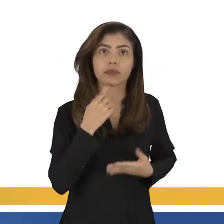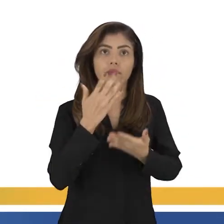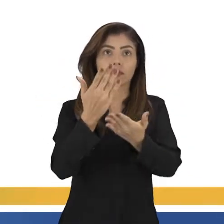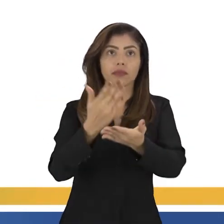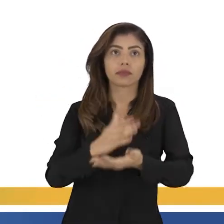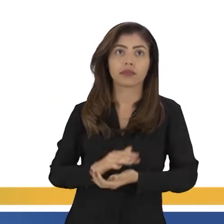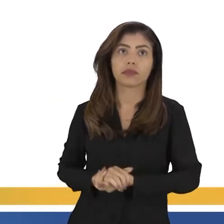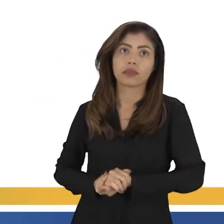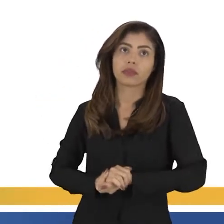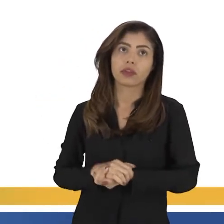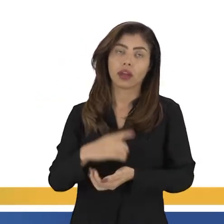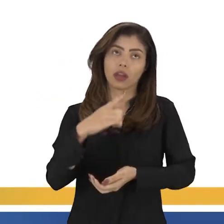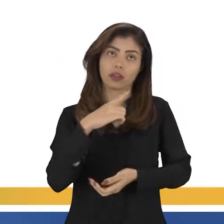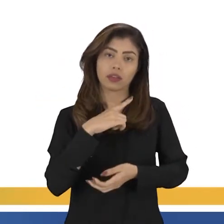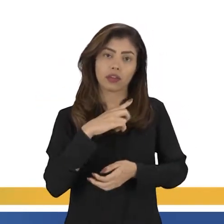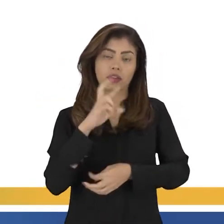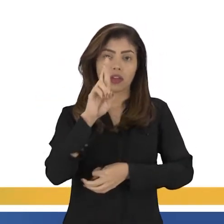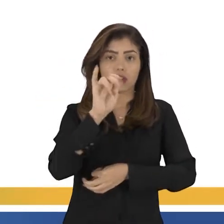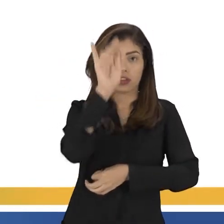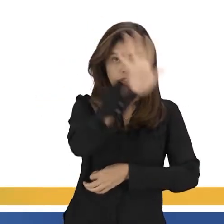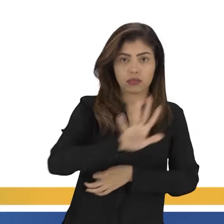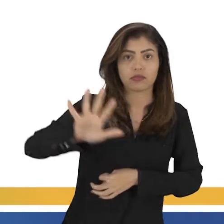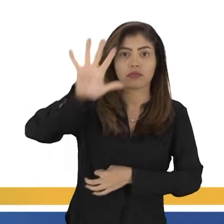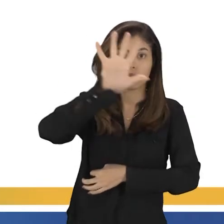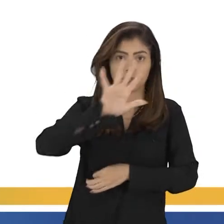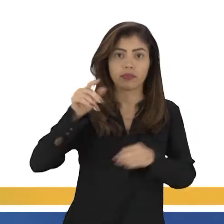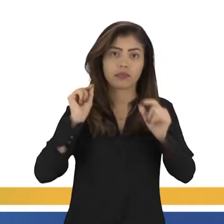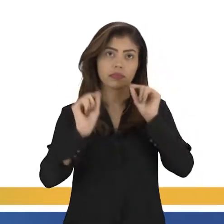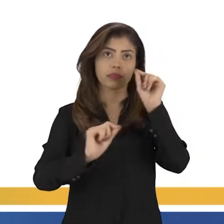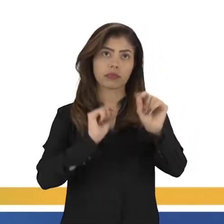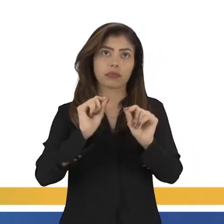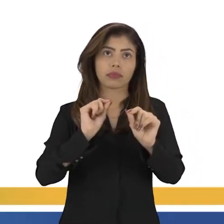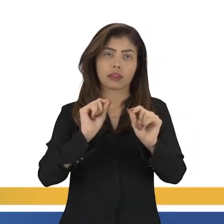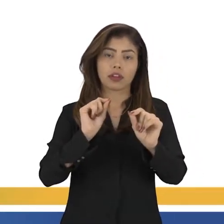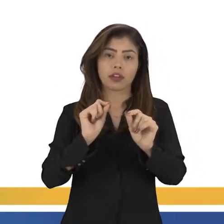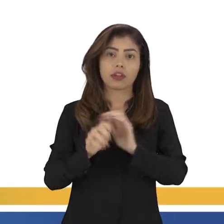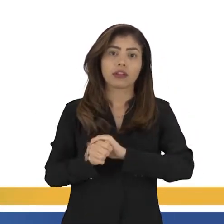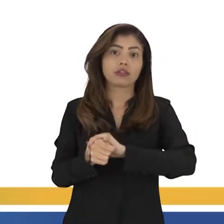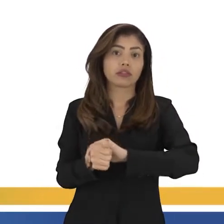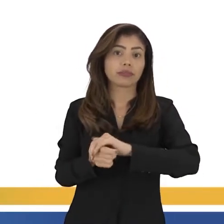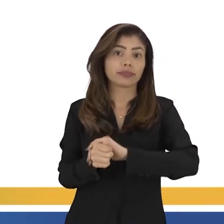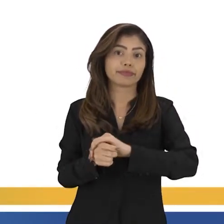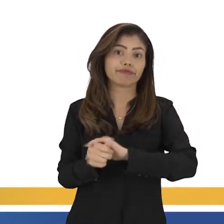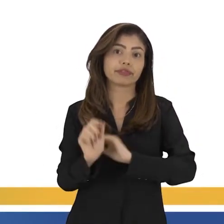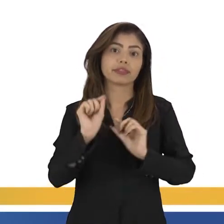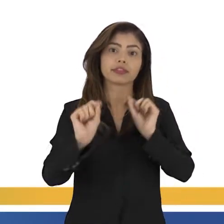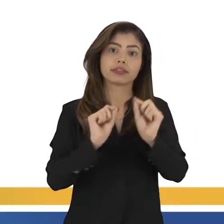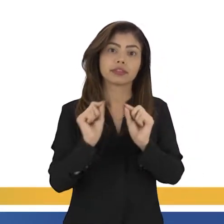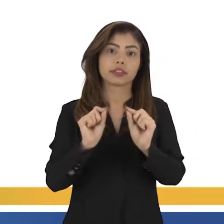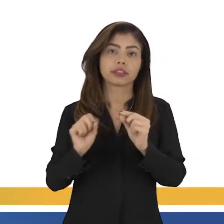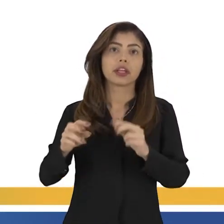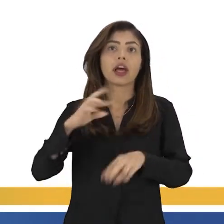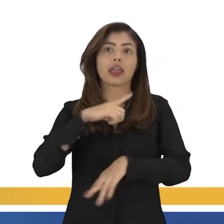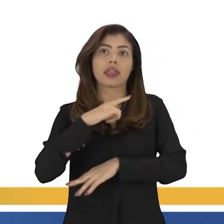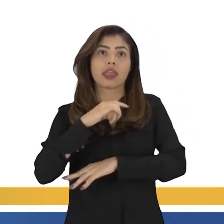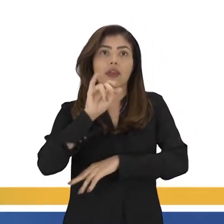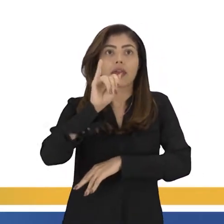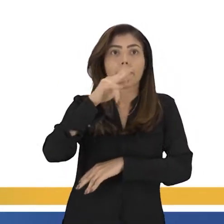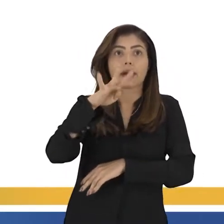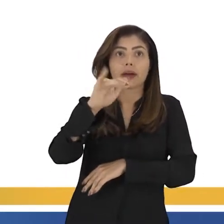para vocês um caso regional. Olha só, uma apreensão de jabuti realizada por fiscais do IBAMA, do